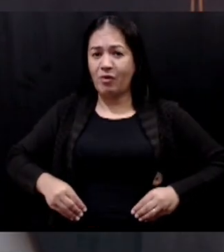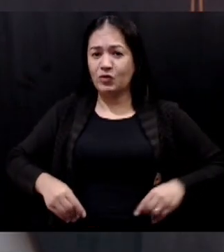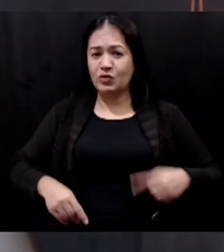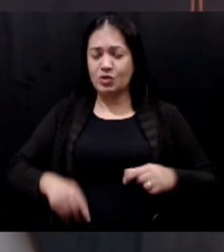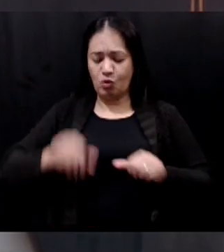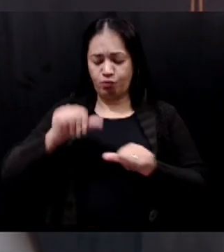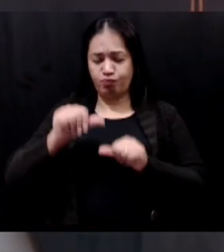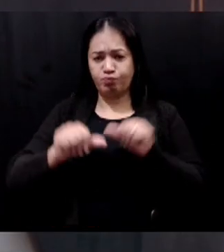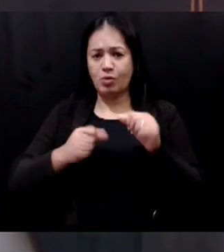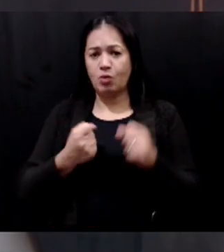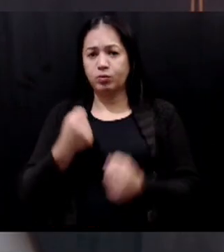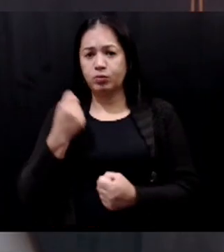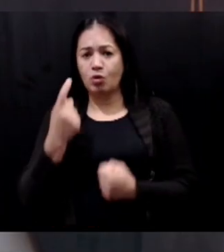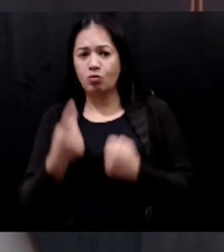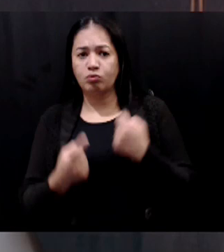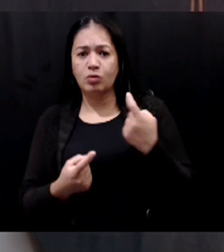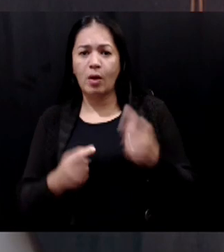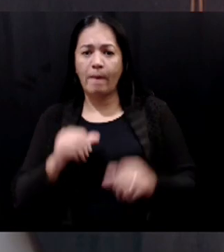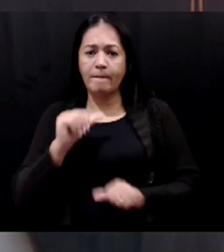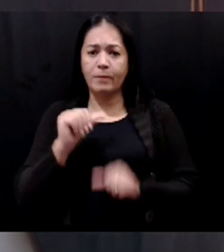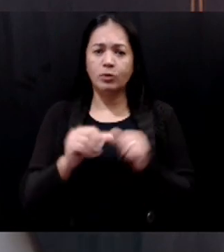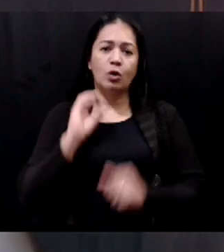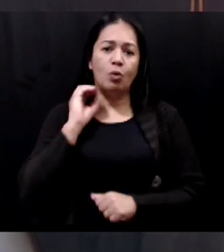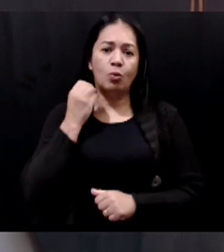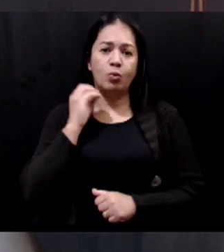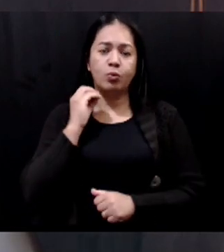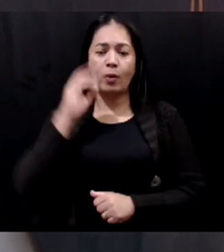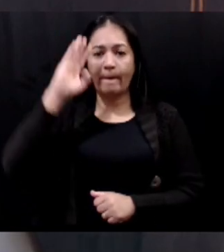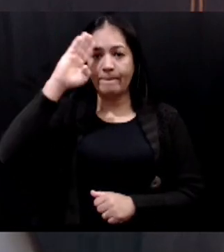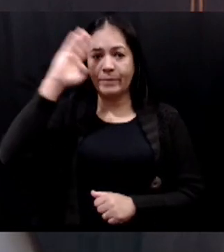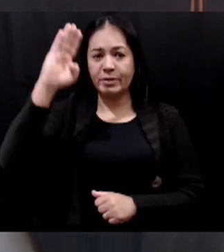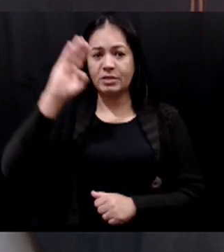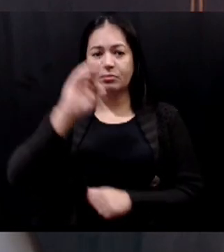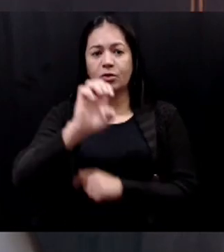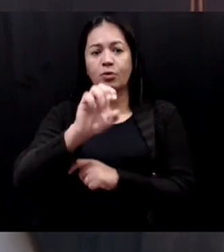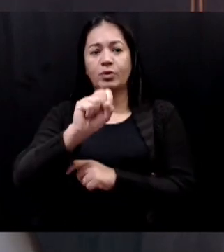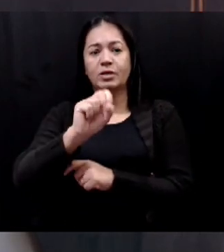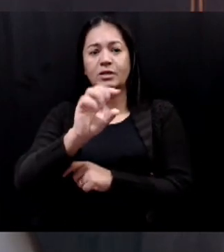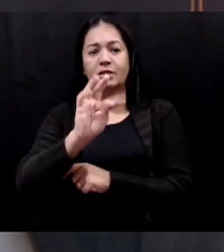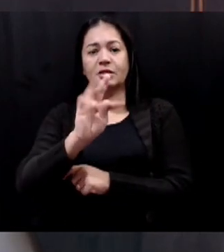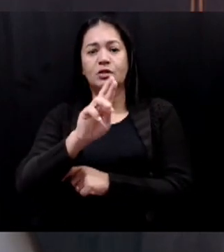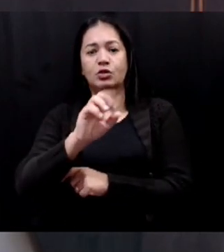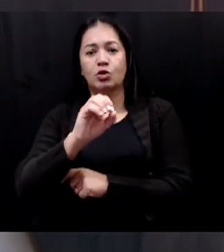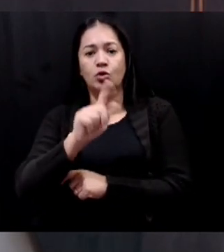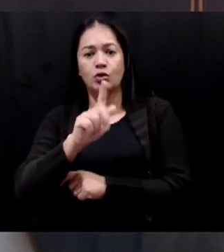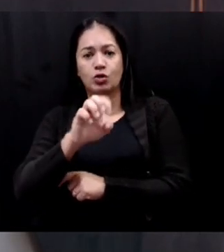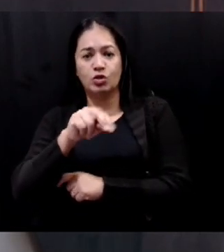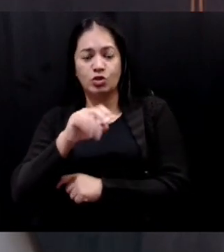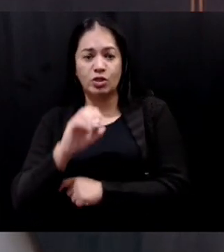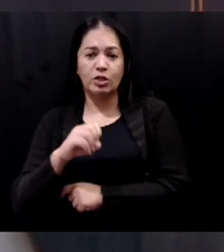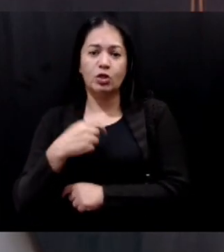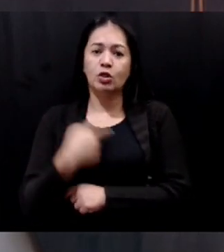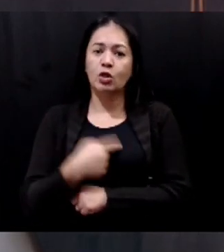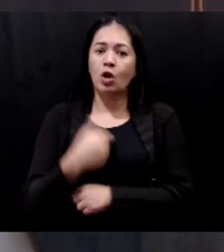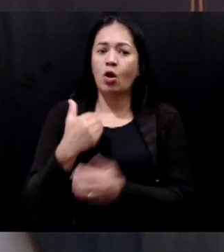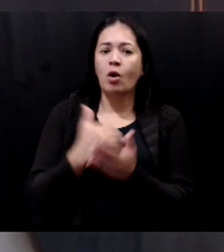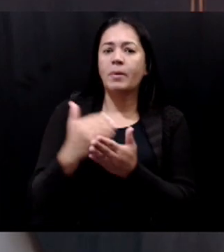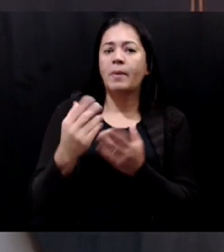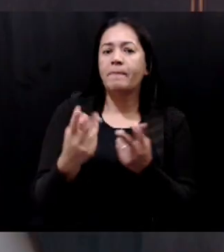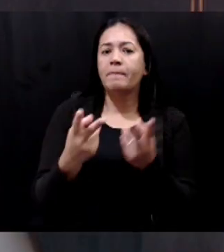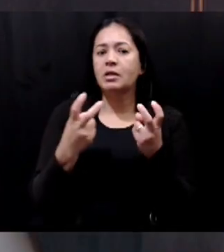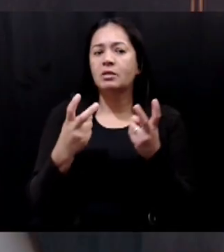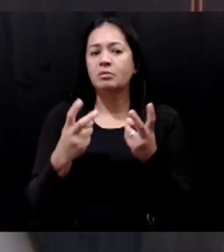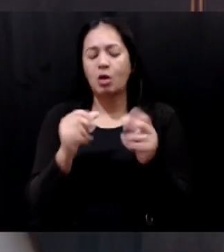hormonais, principalmente a queda do estrogênio, né, nas mulheres, o que a gente começa a perceber? Alterações